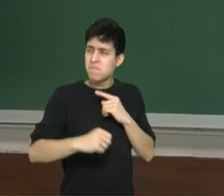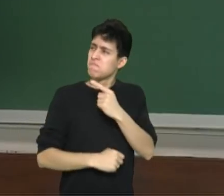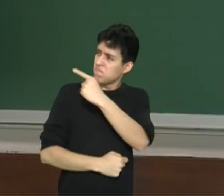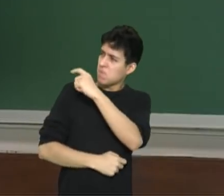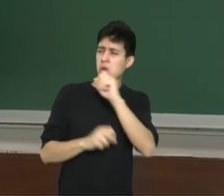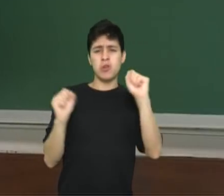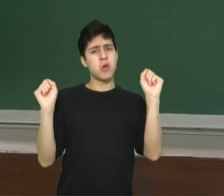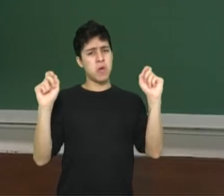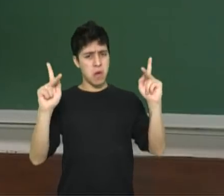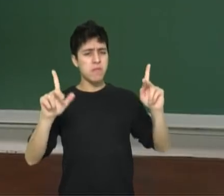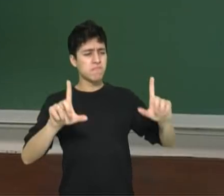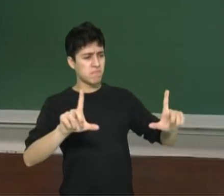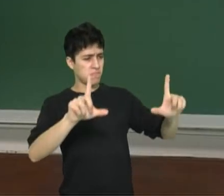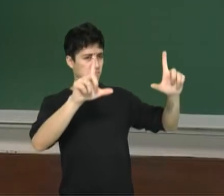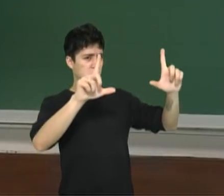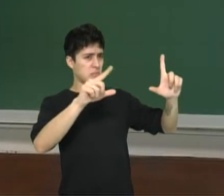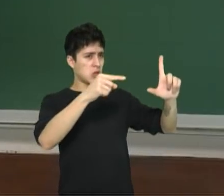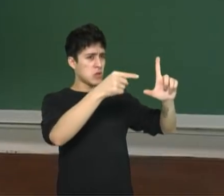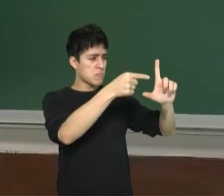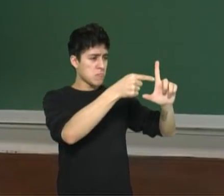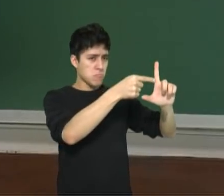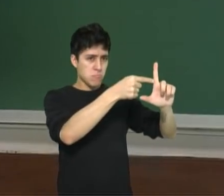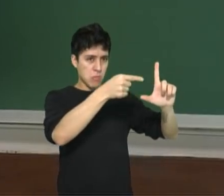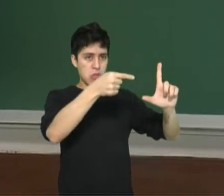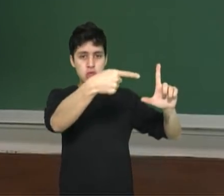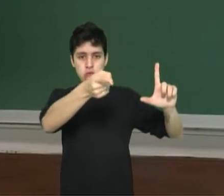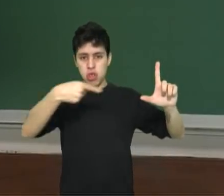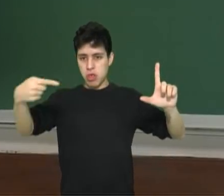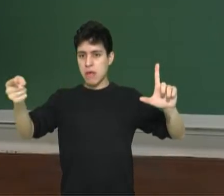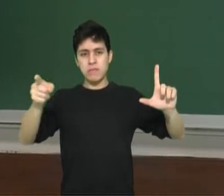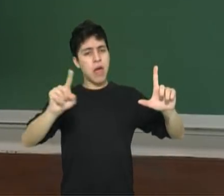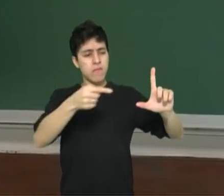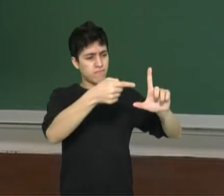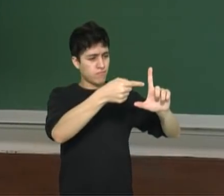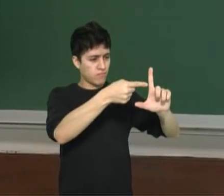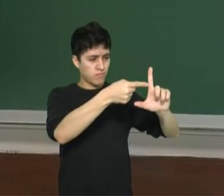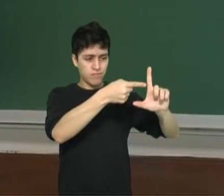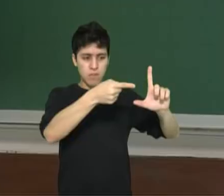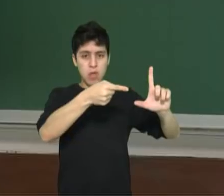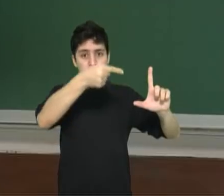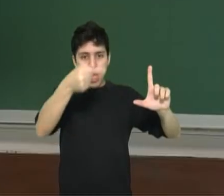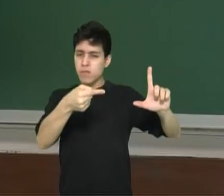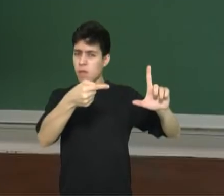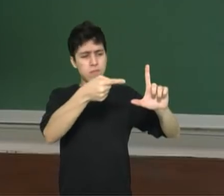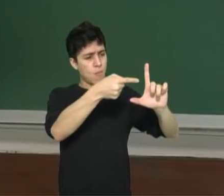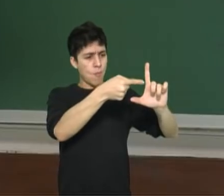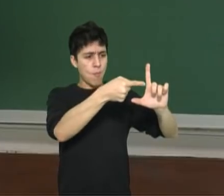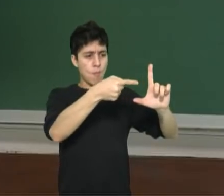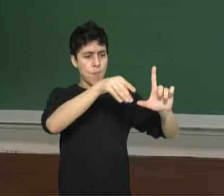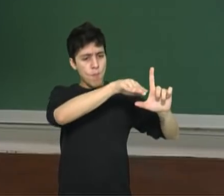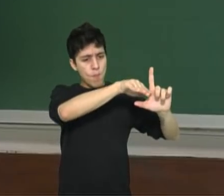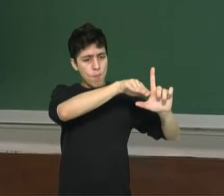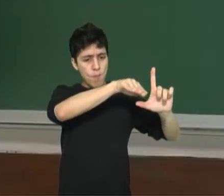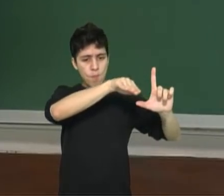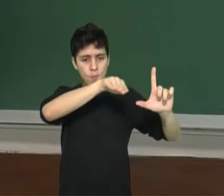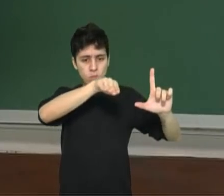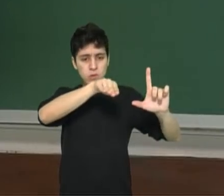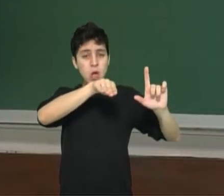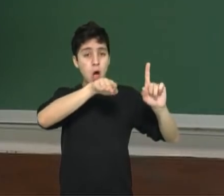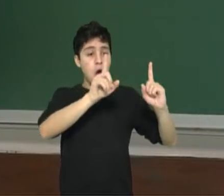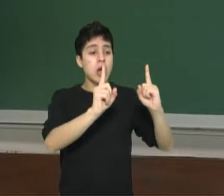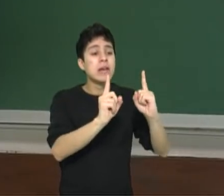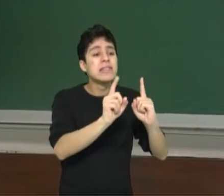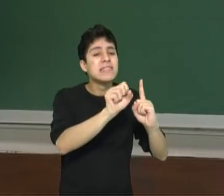que está acontecendo, né? Não vemos nenhuma curva aqui, por exemplo, nenhuma lombada, tá? A cada segundo que